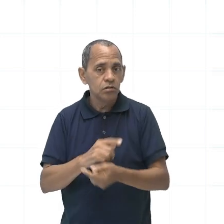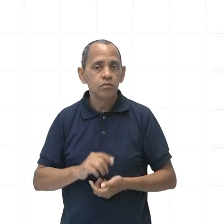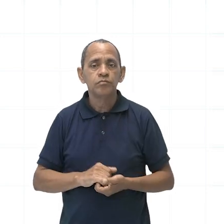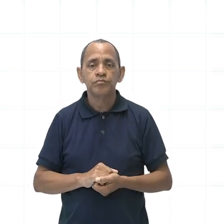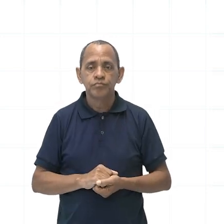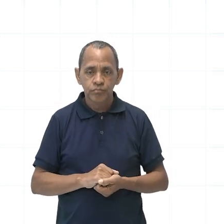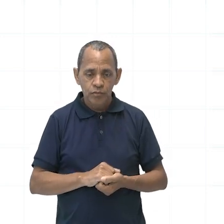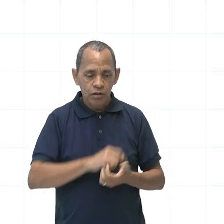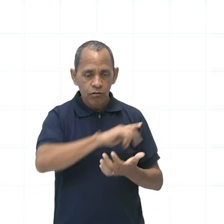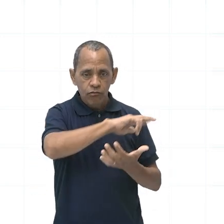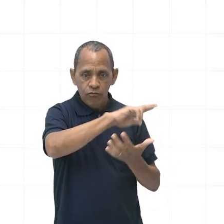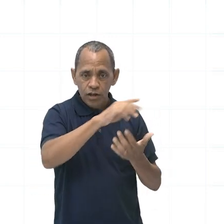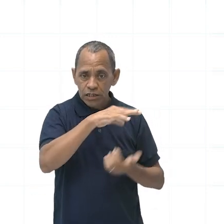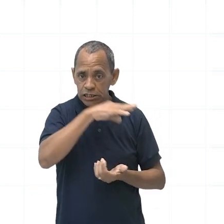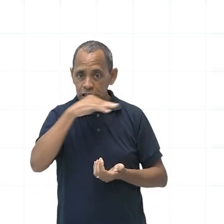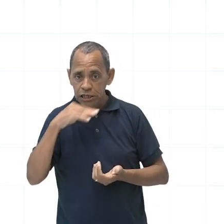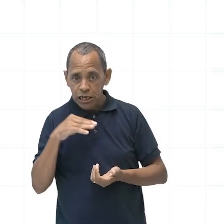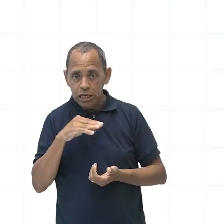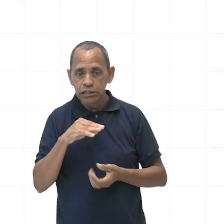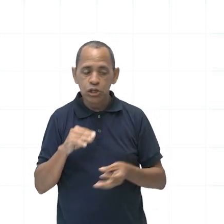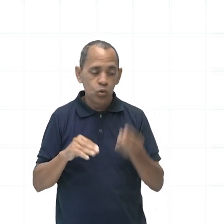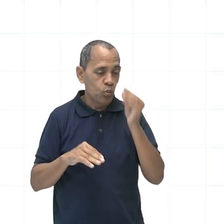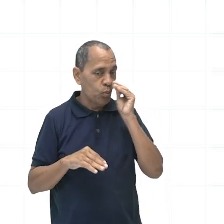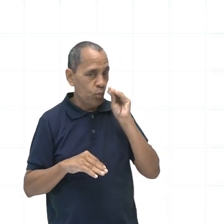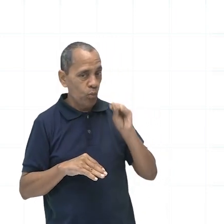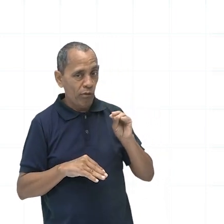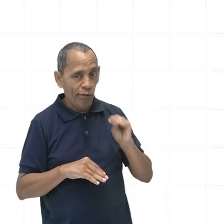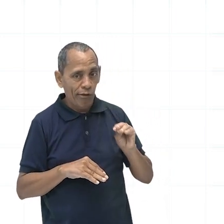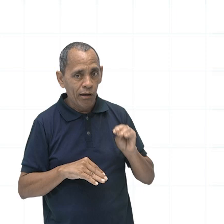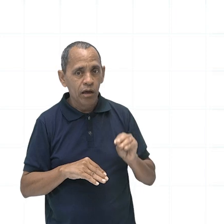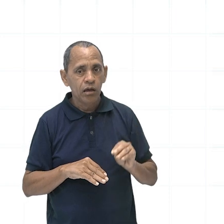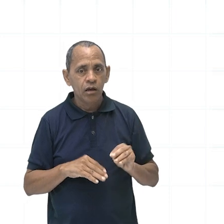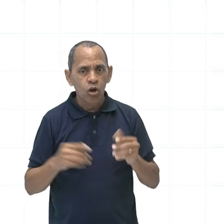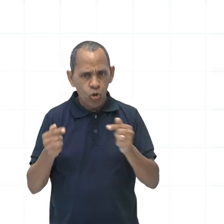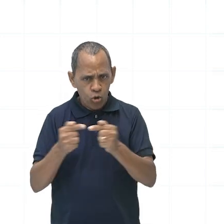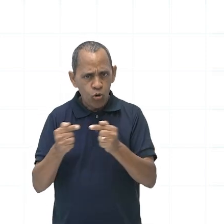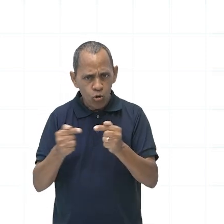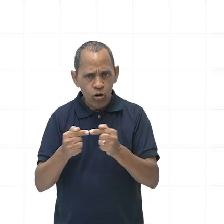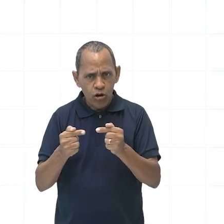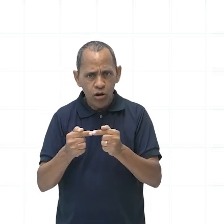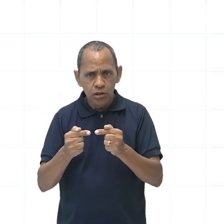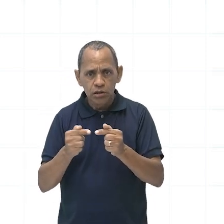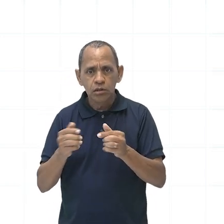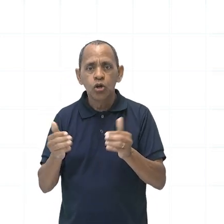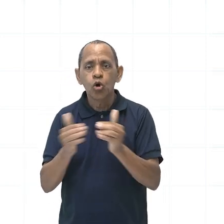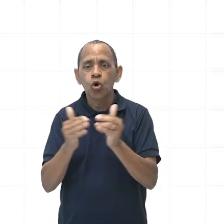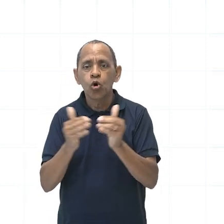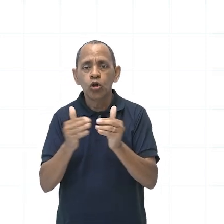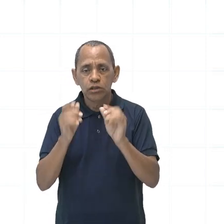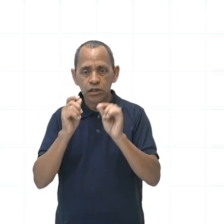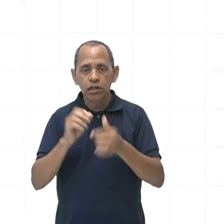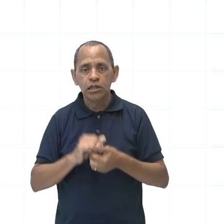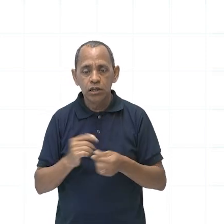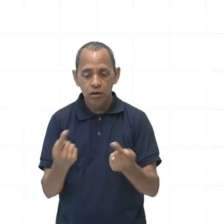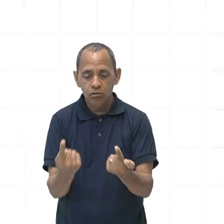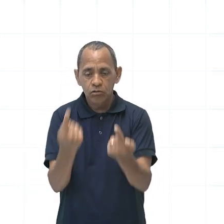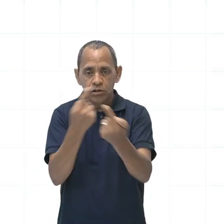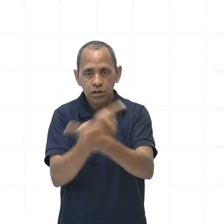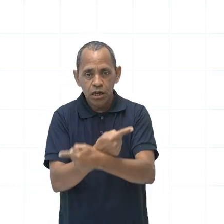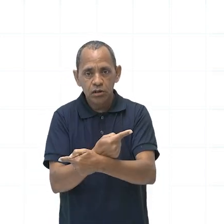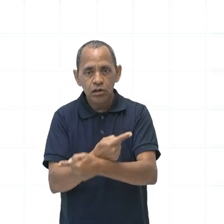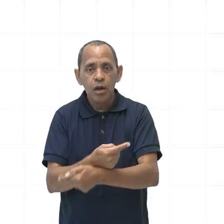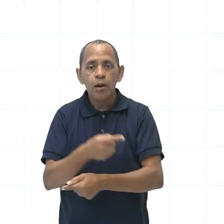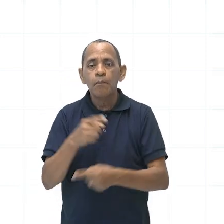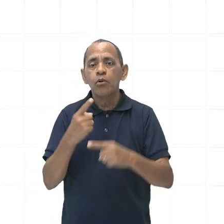Olha só, muitas crianças são negligenciadas. Concorda que isso aí é um contraste? Mas olha só,